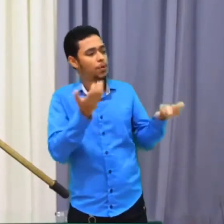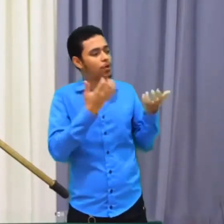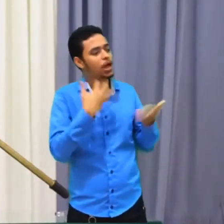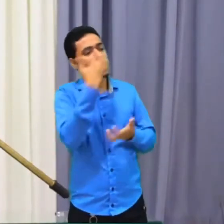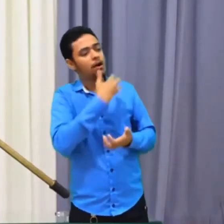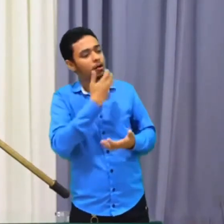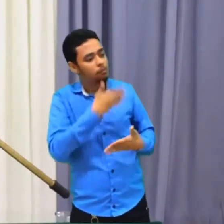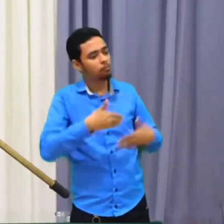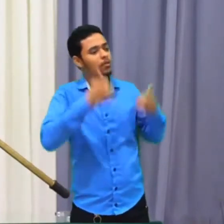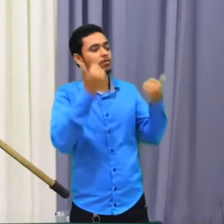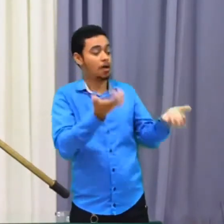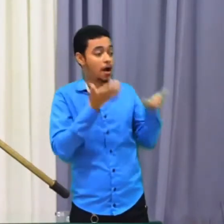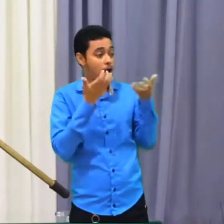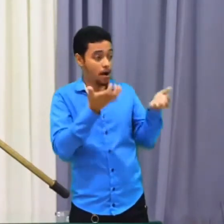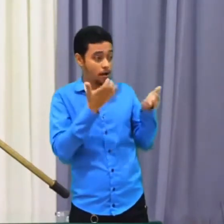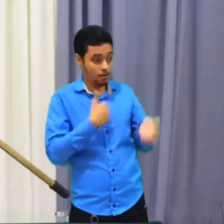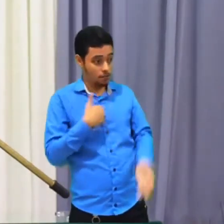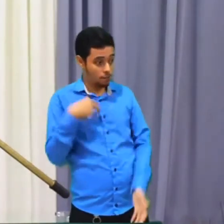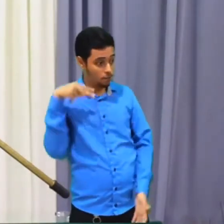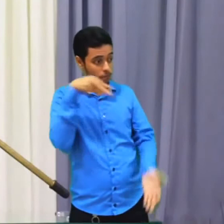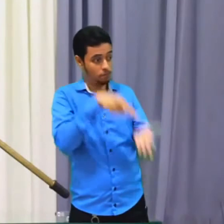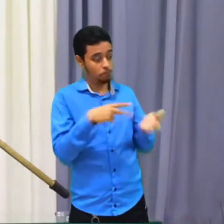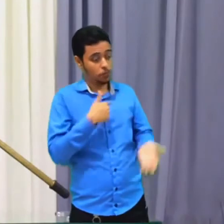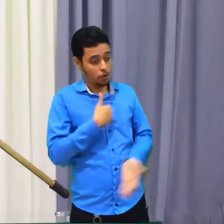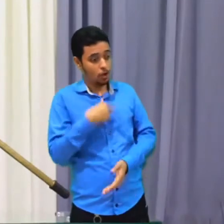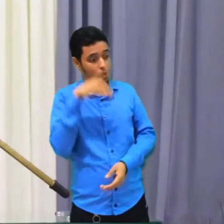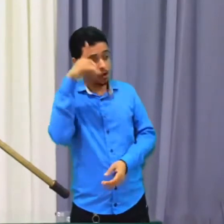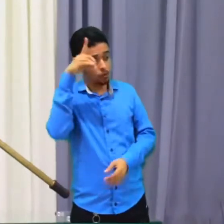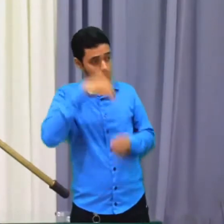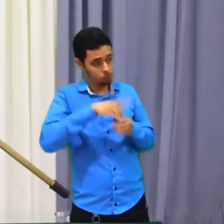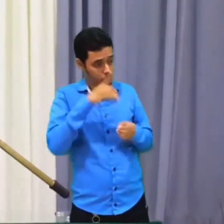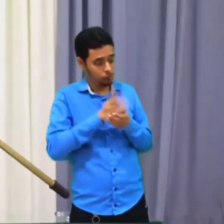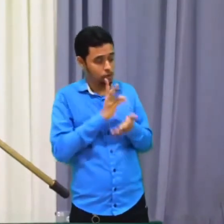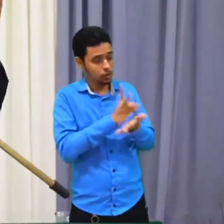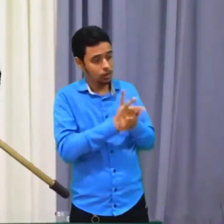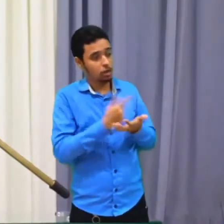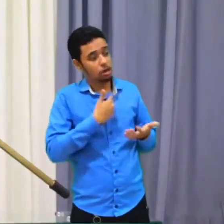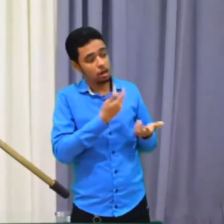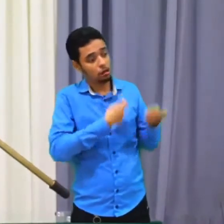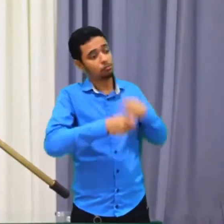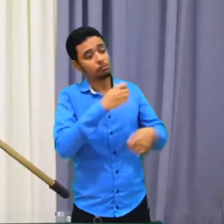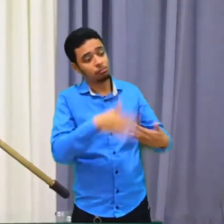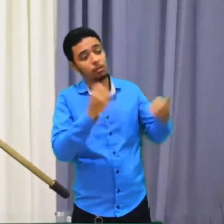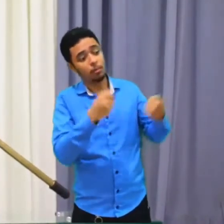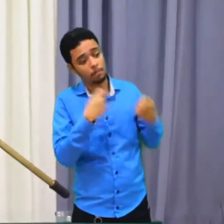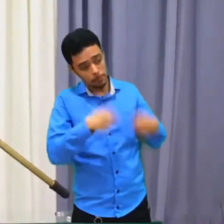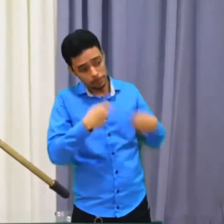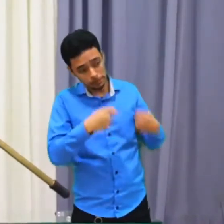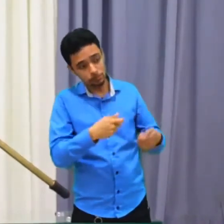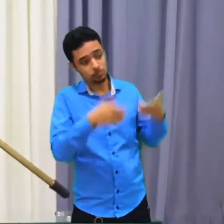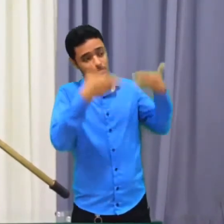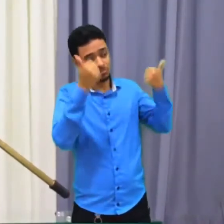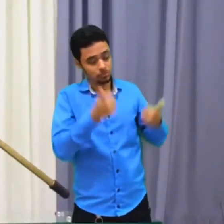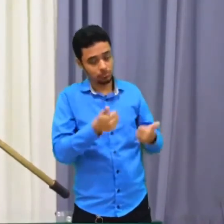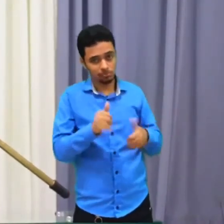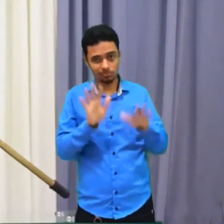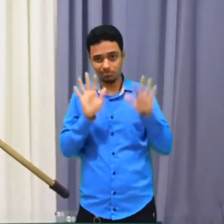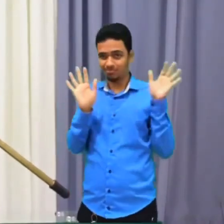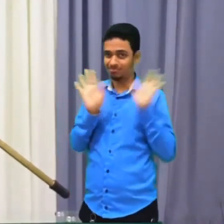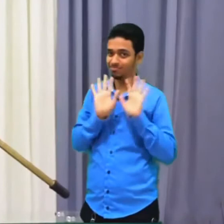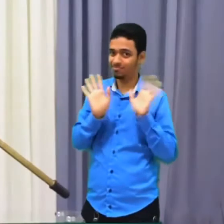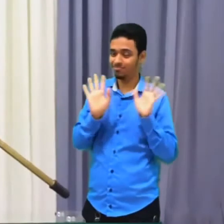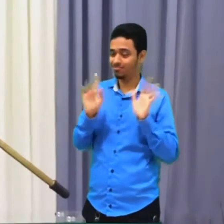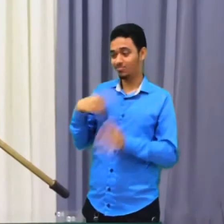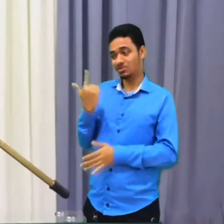cantor melhor. Eu vim aqui, eu sou dizimista, então eu quero um negócio melhor aí, vamos melhorar essas coisas. Querido, nós